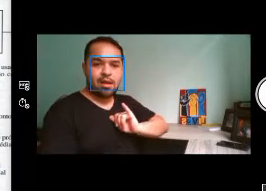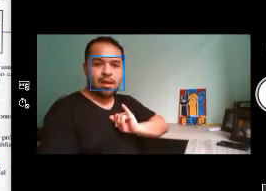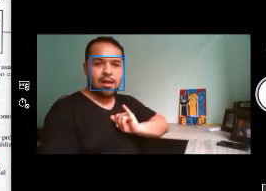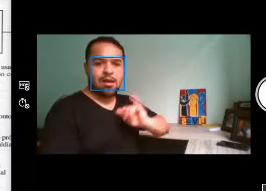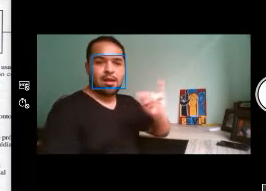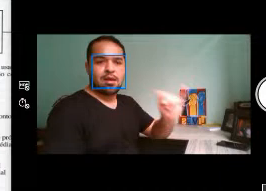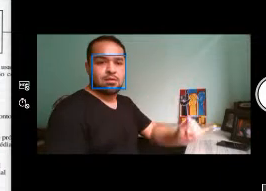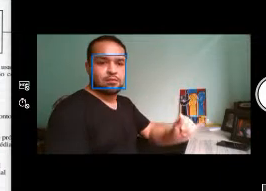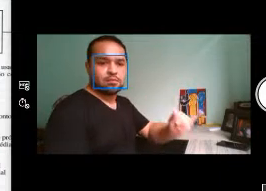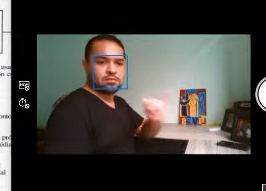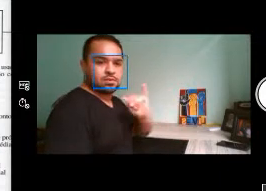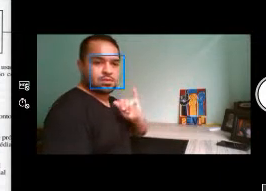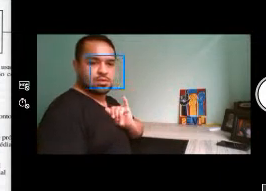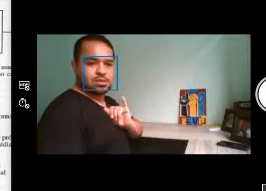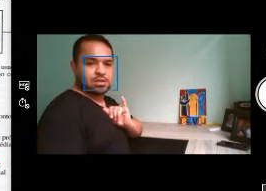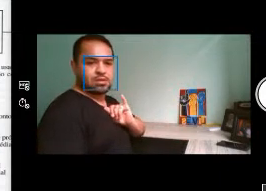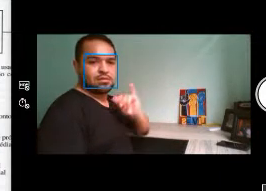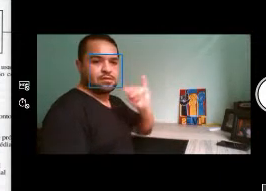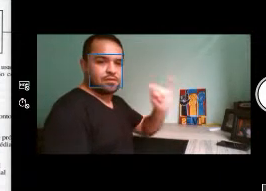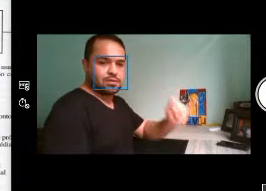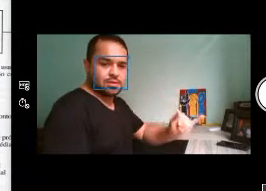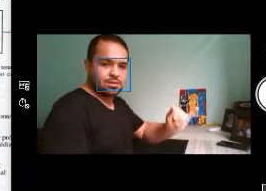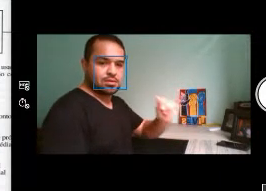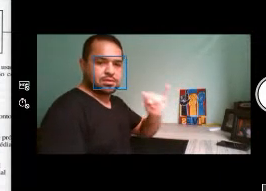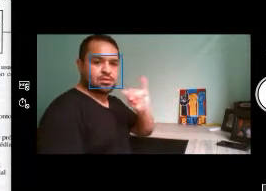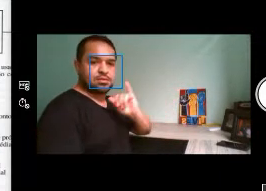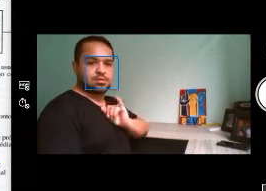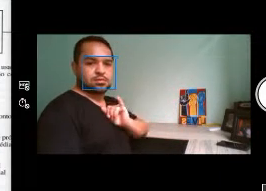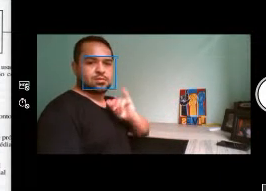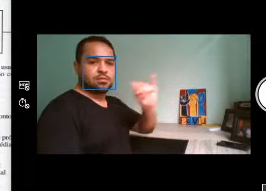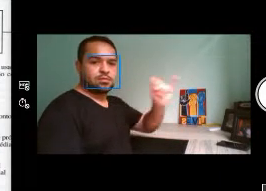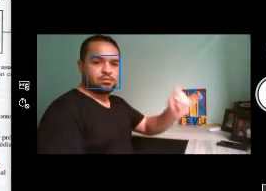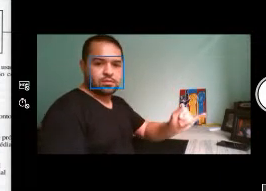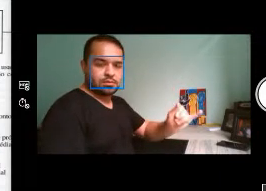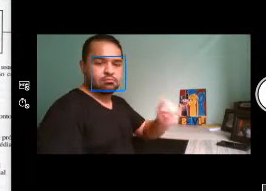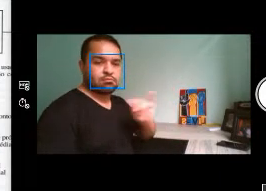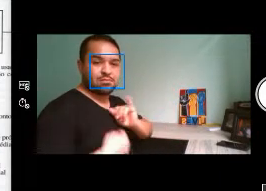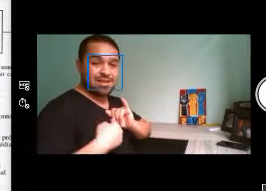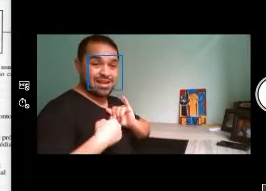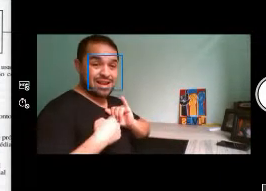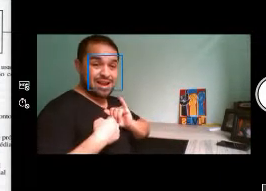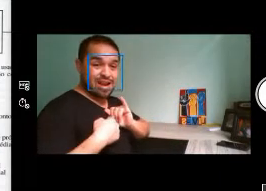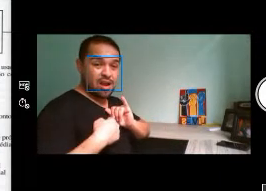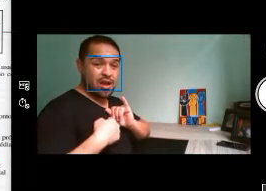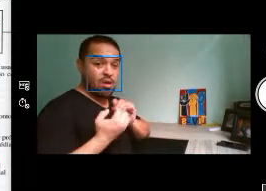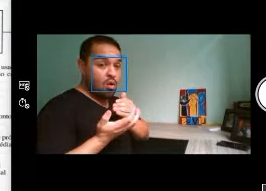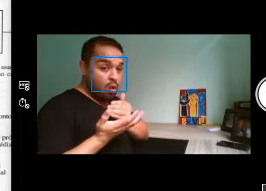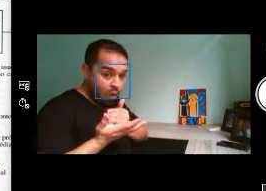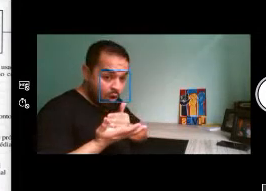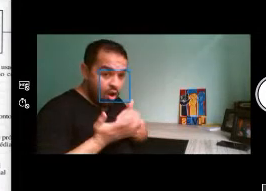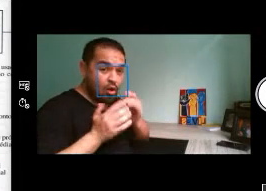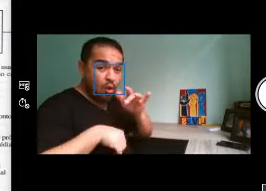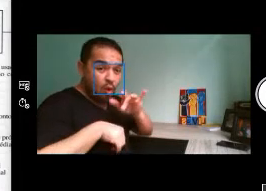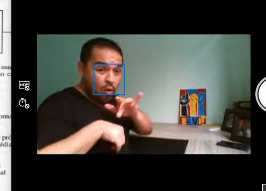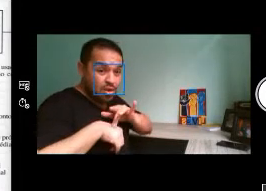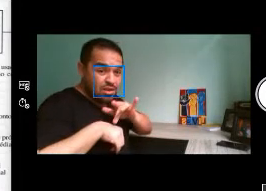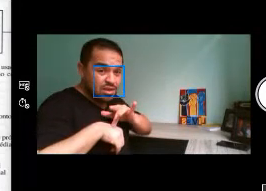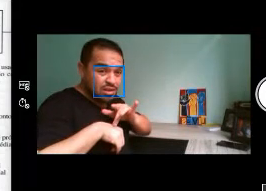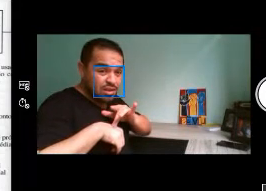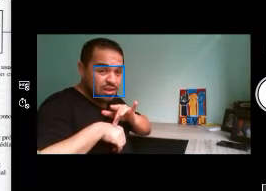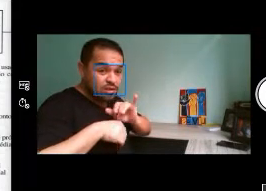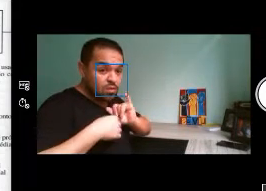Esse toque também pode ser um toque final ou um toque inicial. No sinal de dizer, por exemplo, o